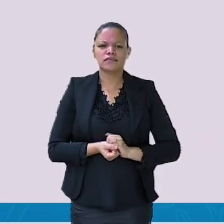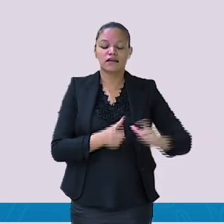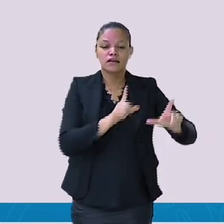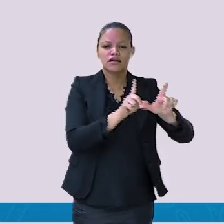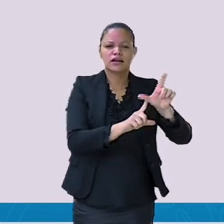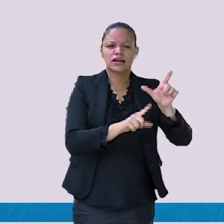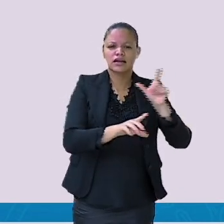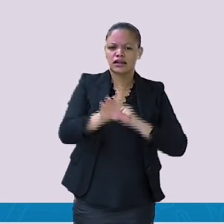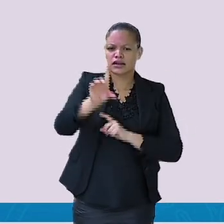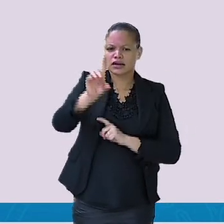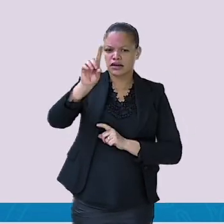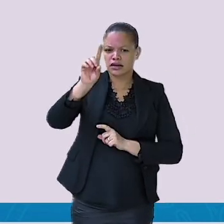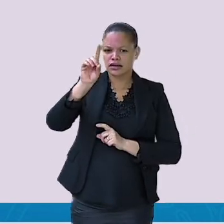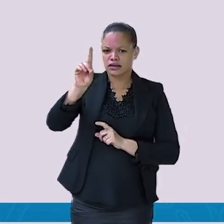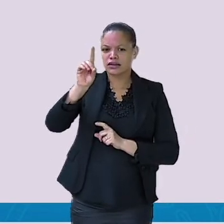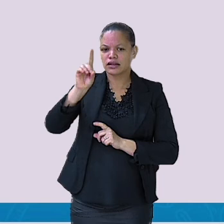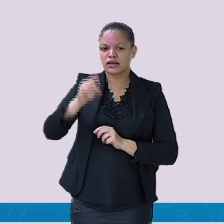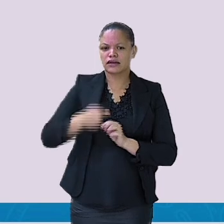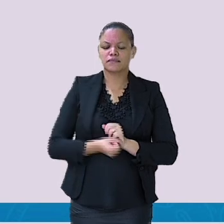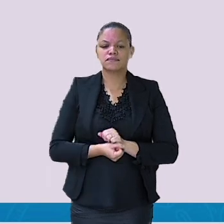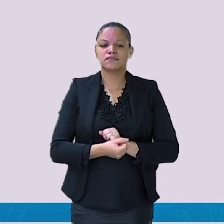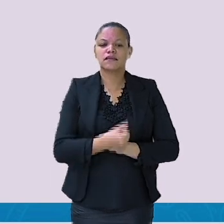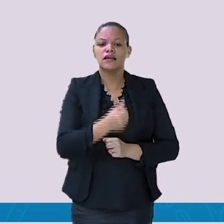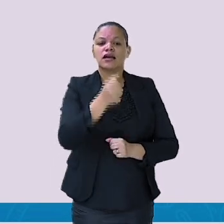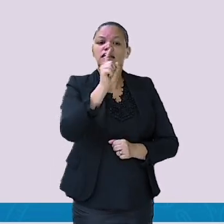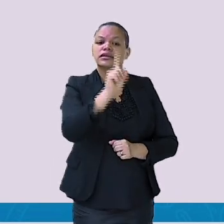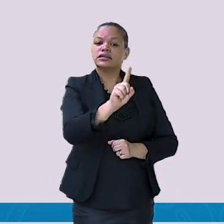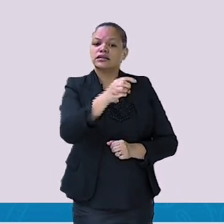D. A letra D aqui é